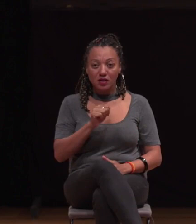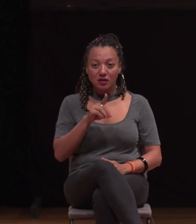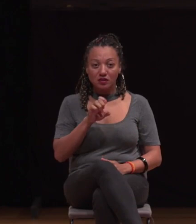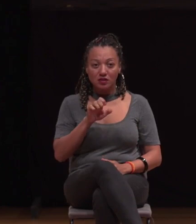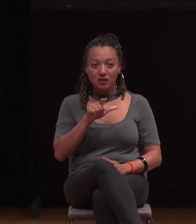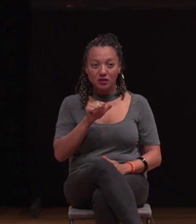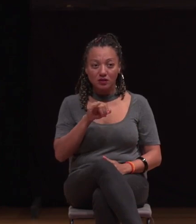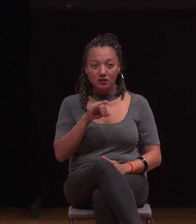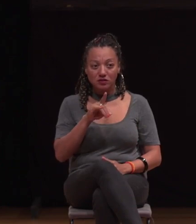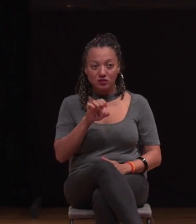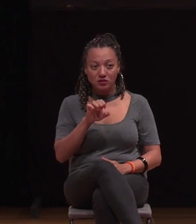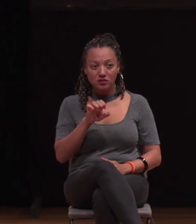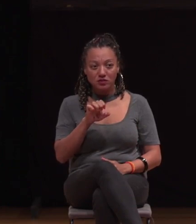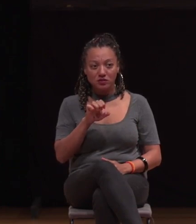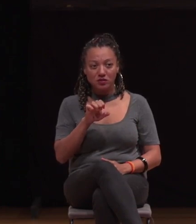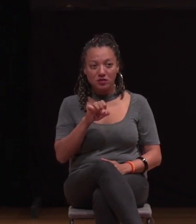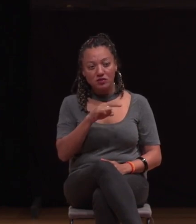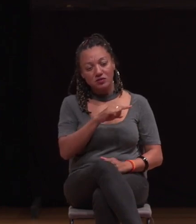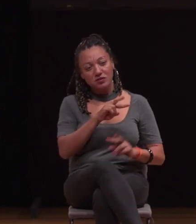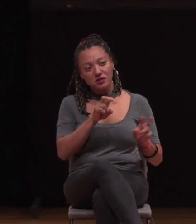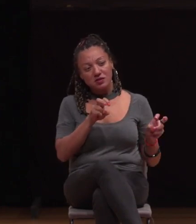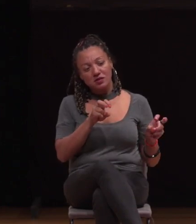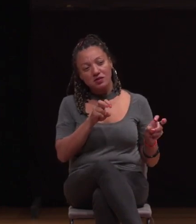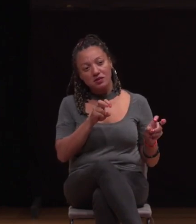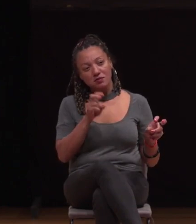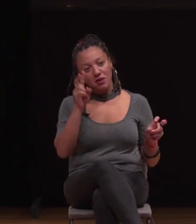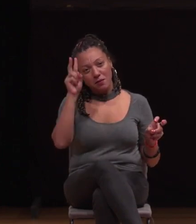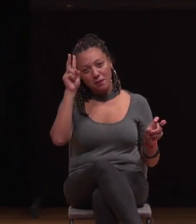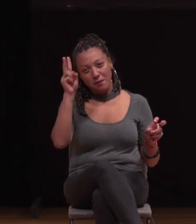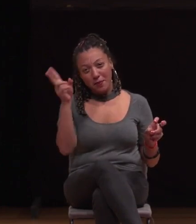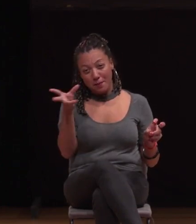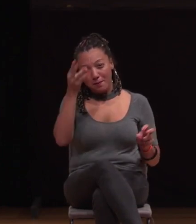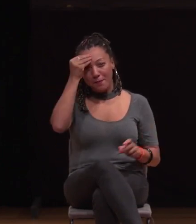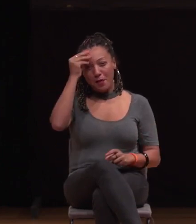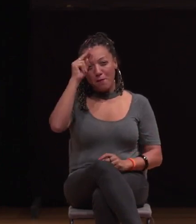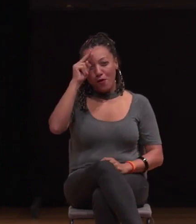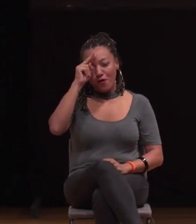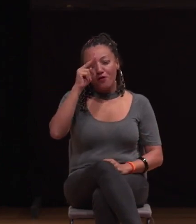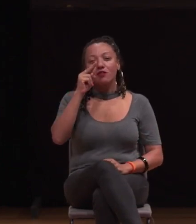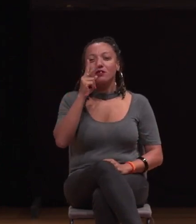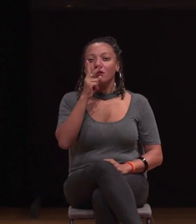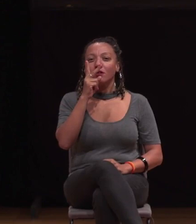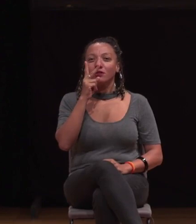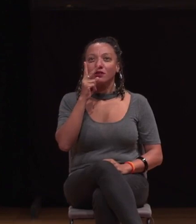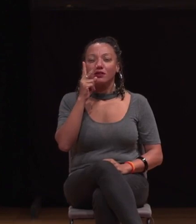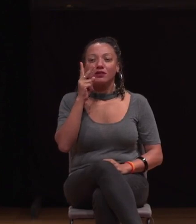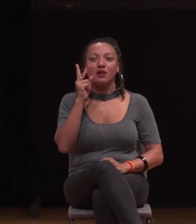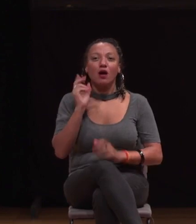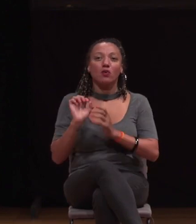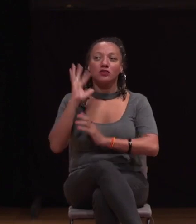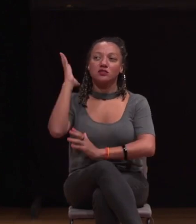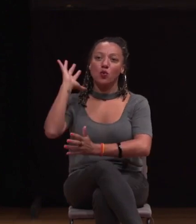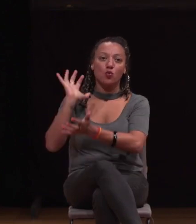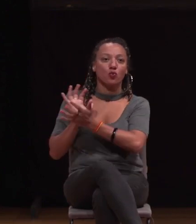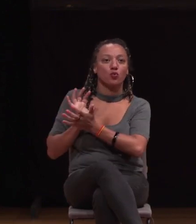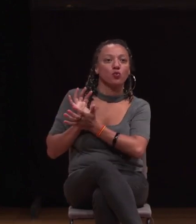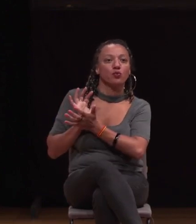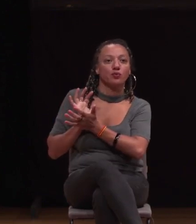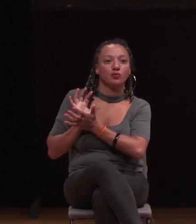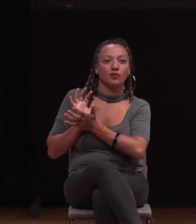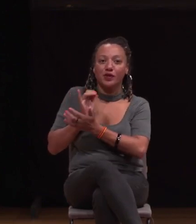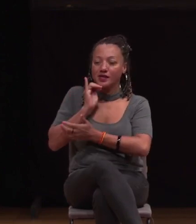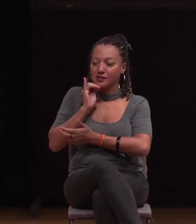Adelaide, você traz a questão da memória, que eu sinto como uma memória coletiva, né, de buscar